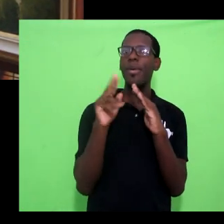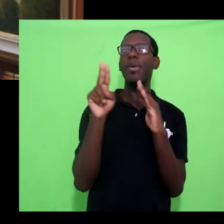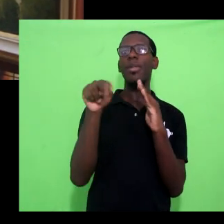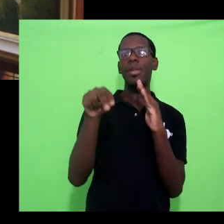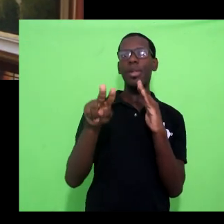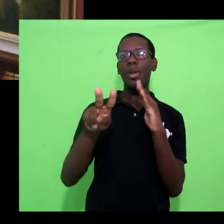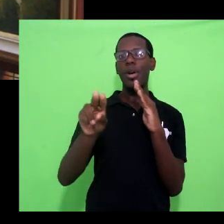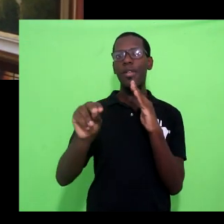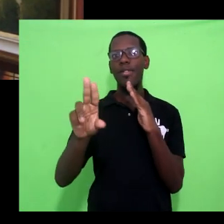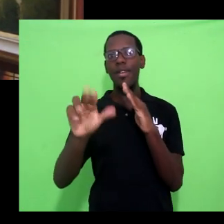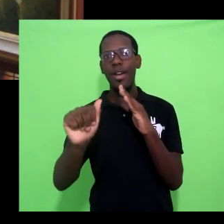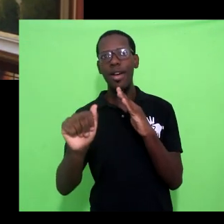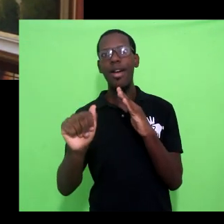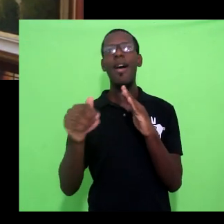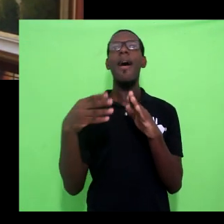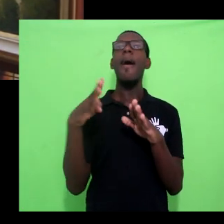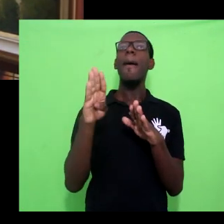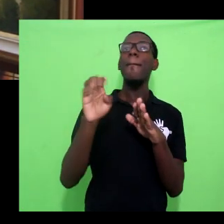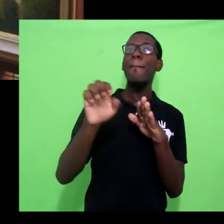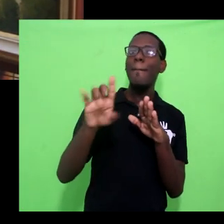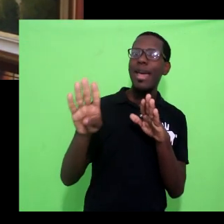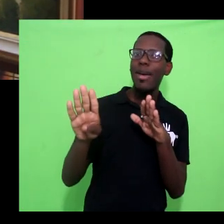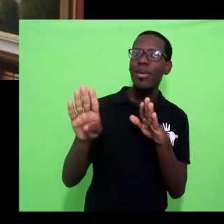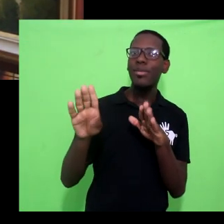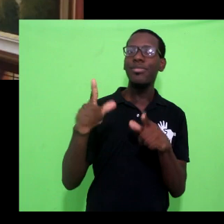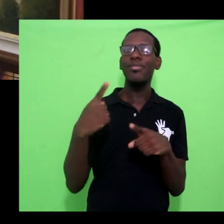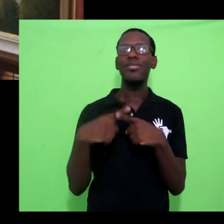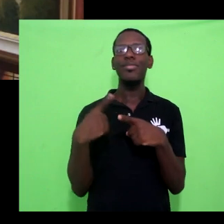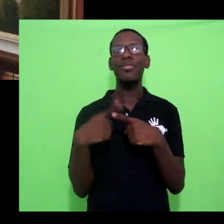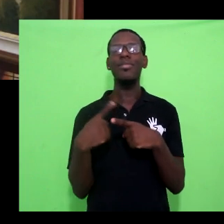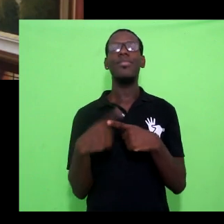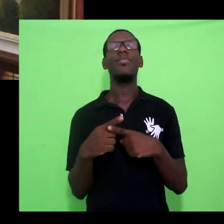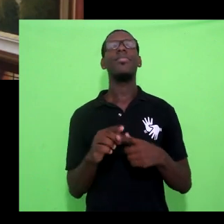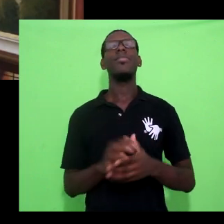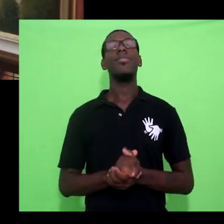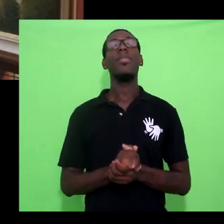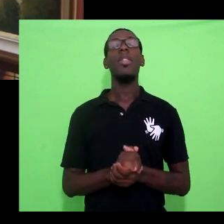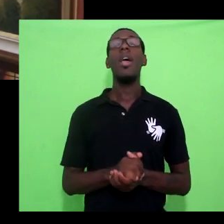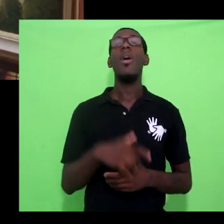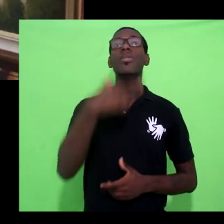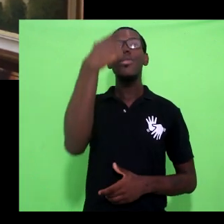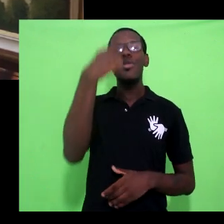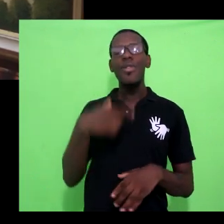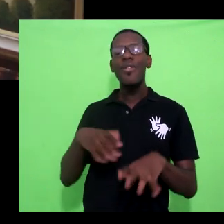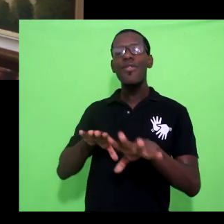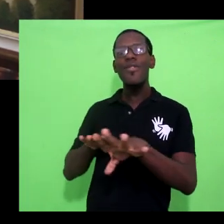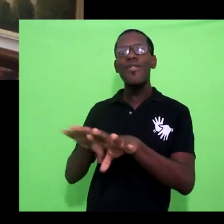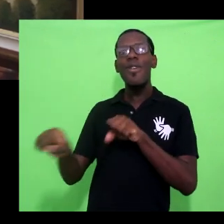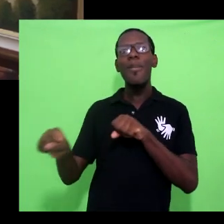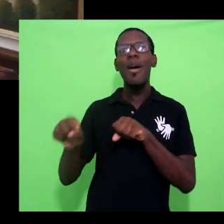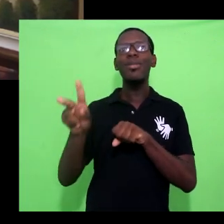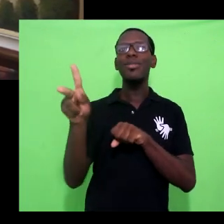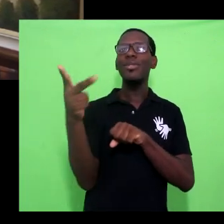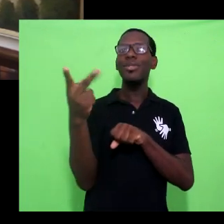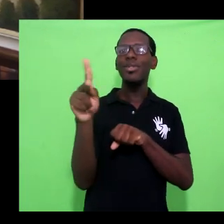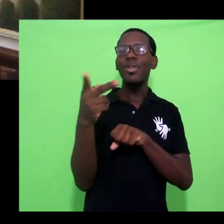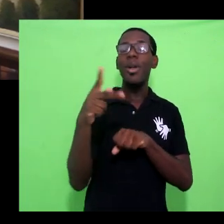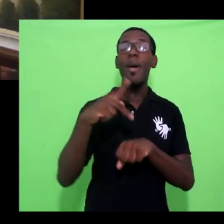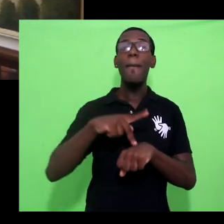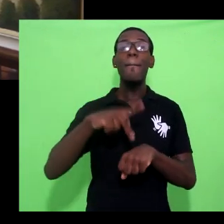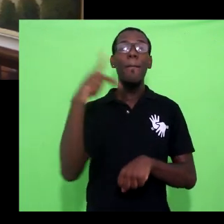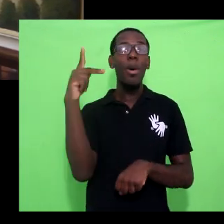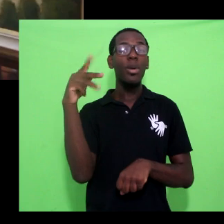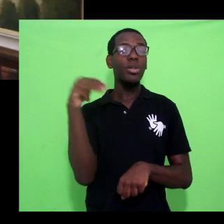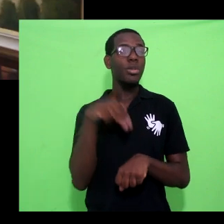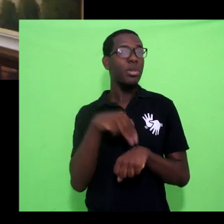na pós-graduação em História da mesma universidade. Eu sou morador de Nova Iguaçu desde sempre, né, antes de Belford Roxo